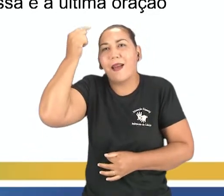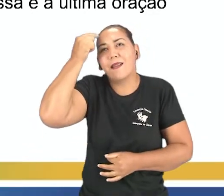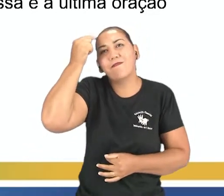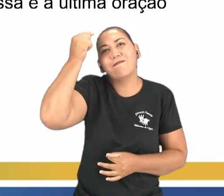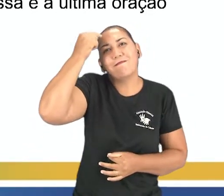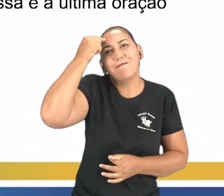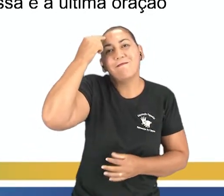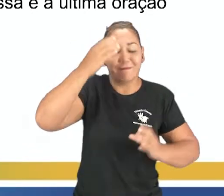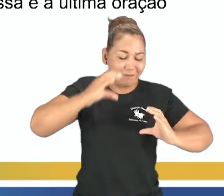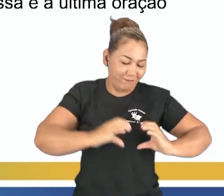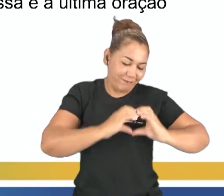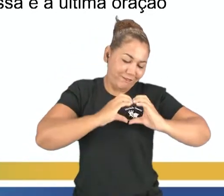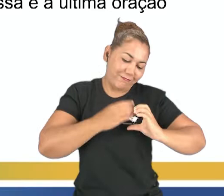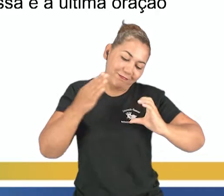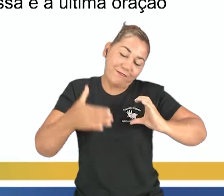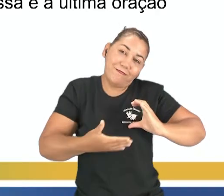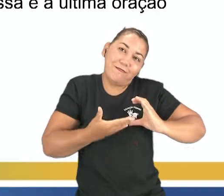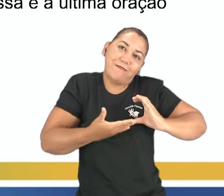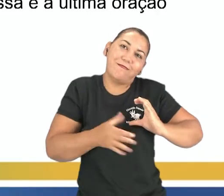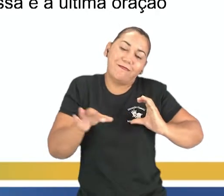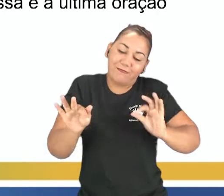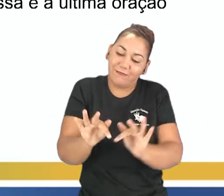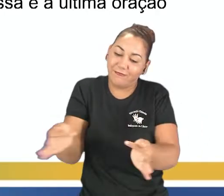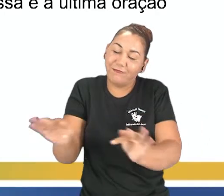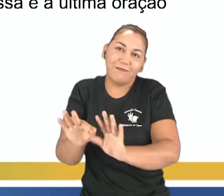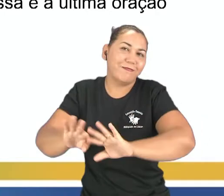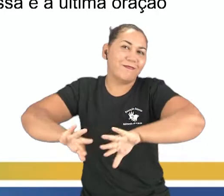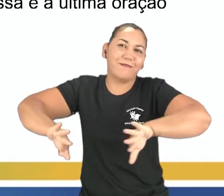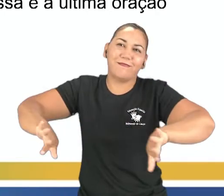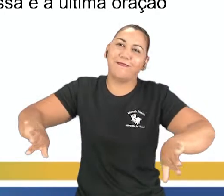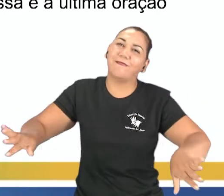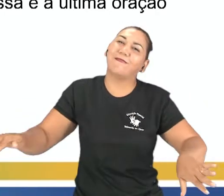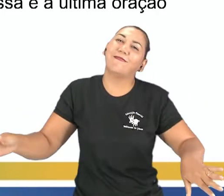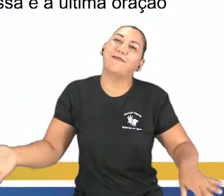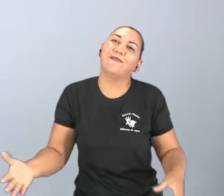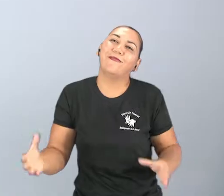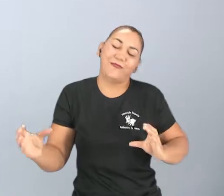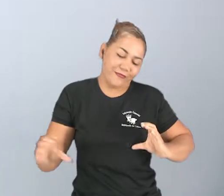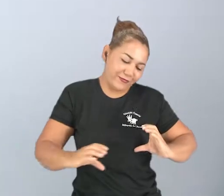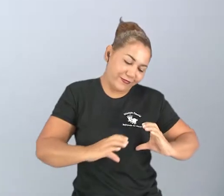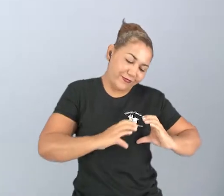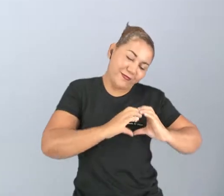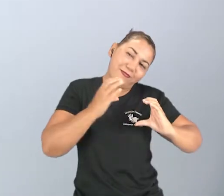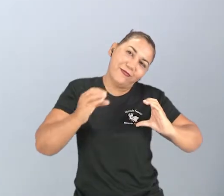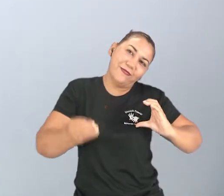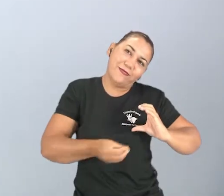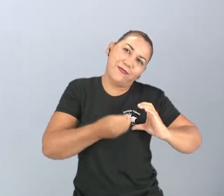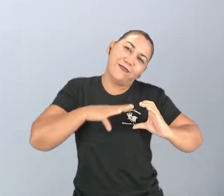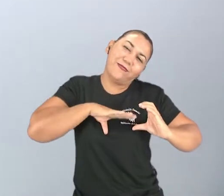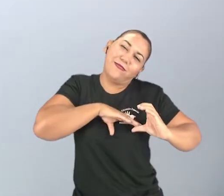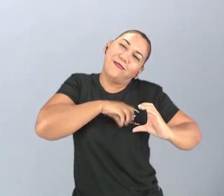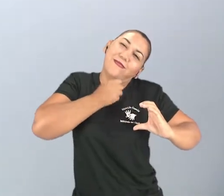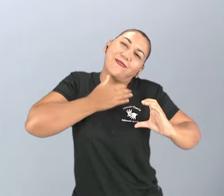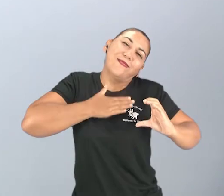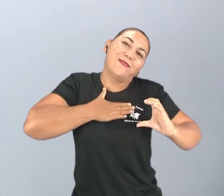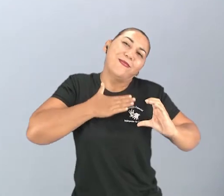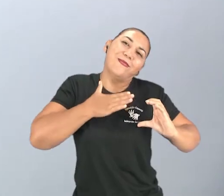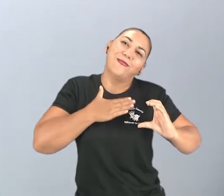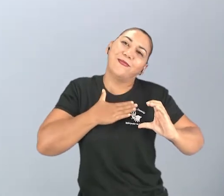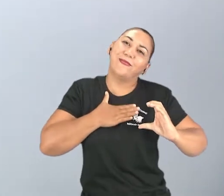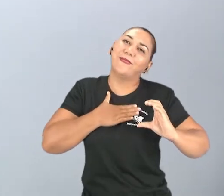pensa. Nele cabe o que não cabe na dispensa. Cabe o meu